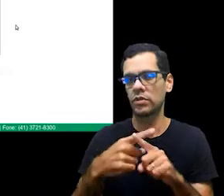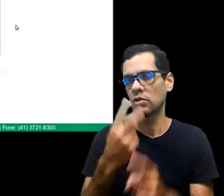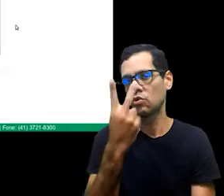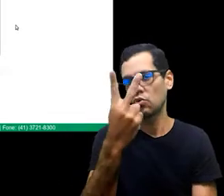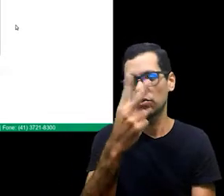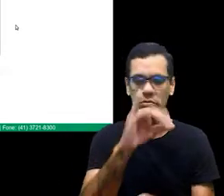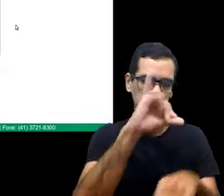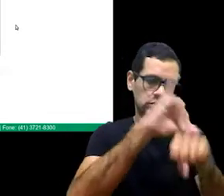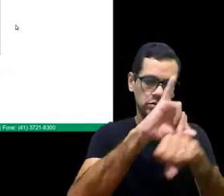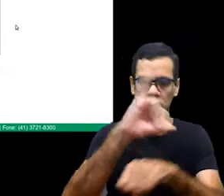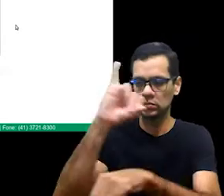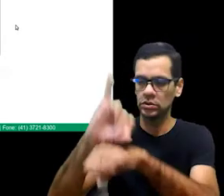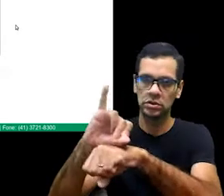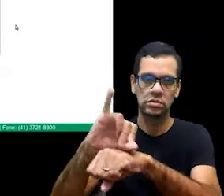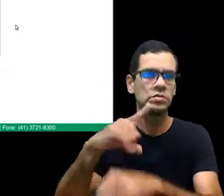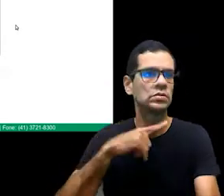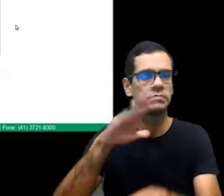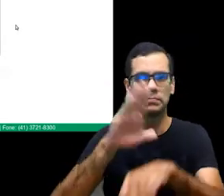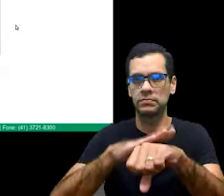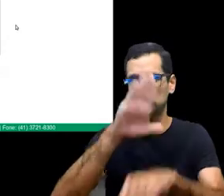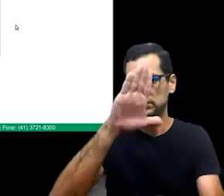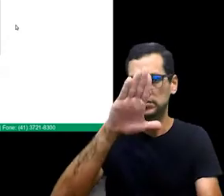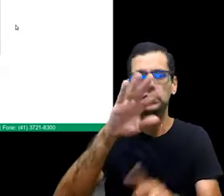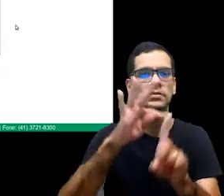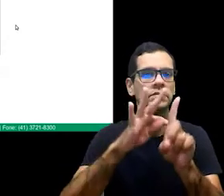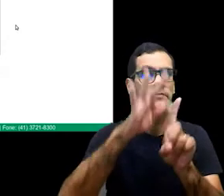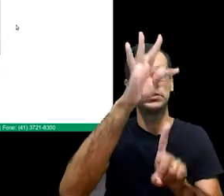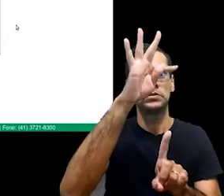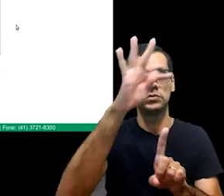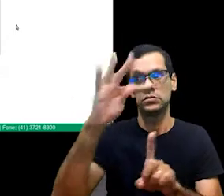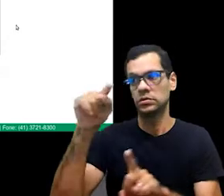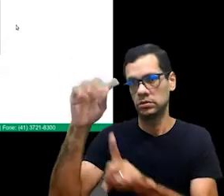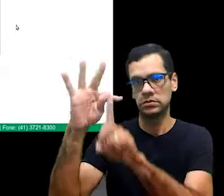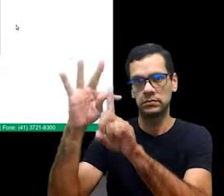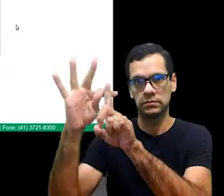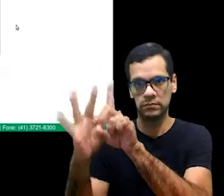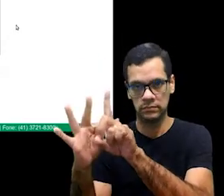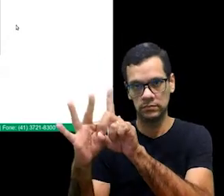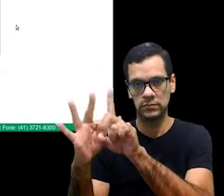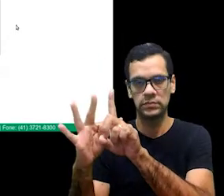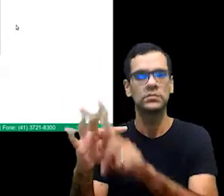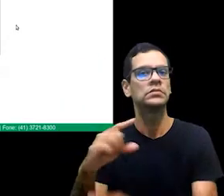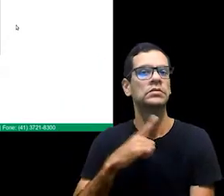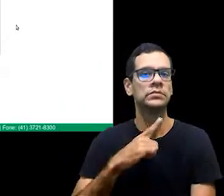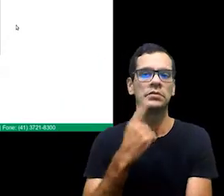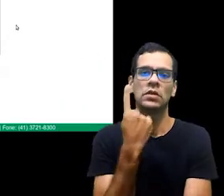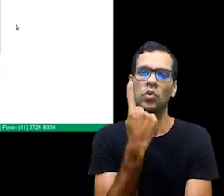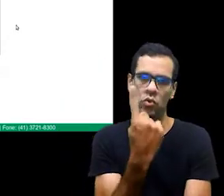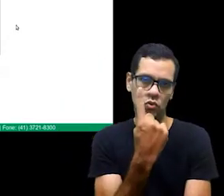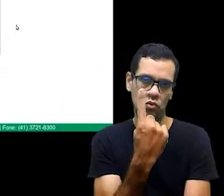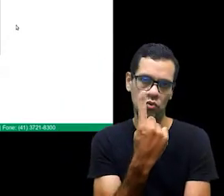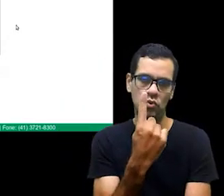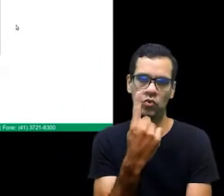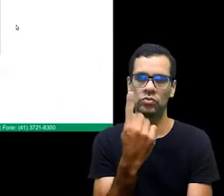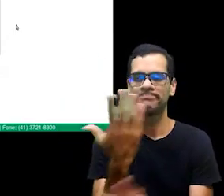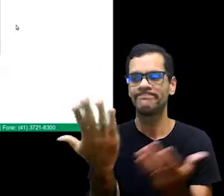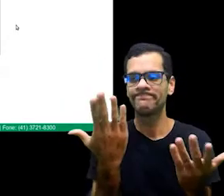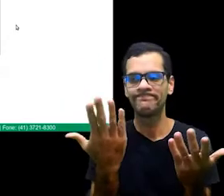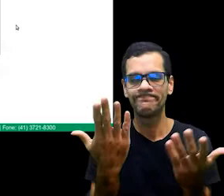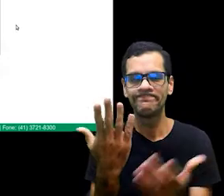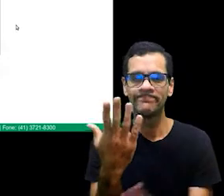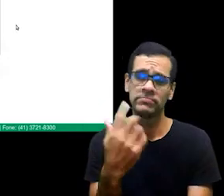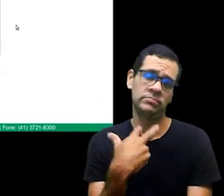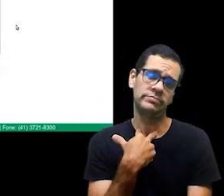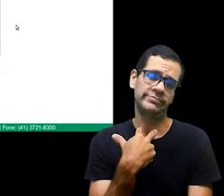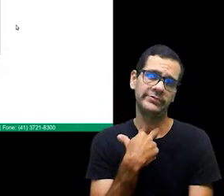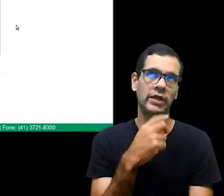eu tenho 2 objetos, um com mais temperatura e outro com menos temperatura. Se eu tivesse um objeto apenas, falar em quente e